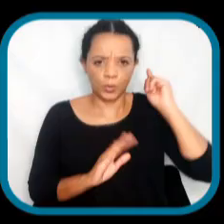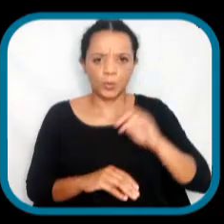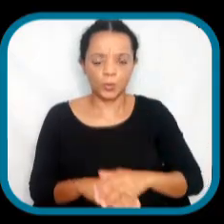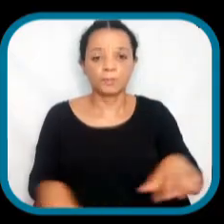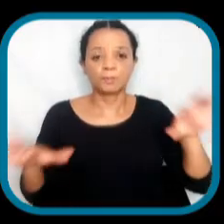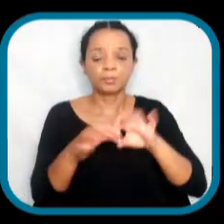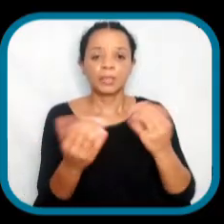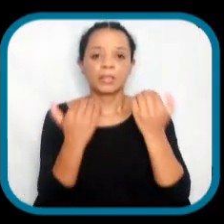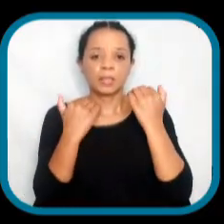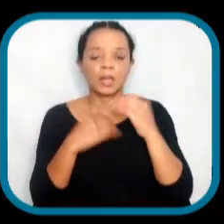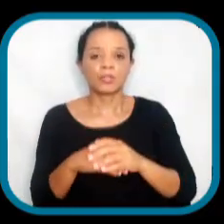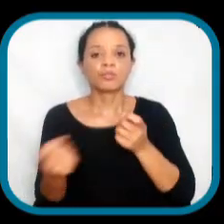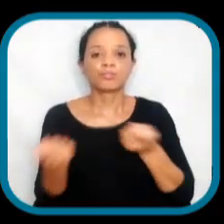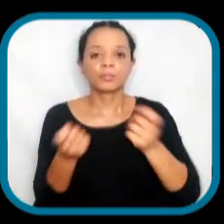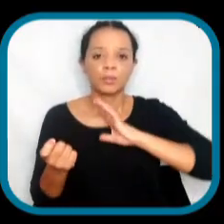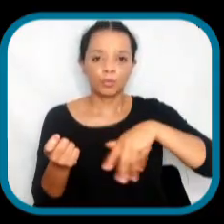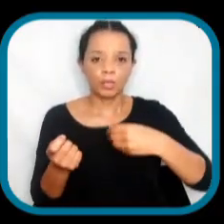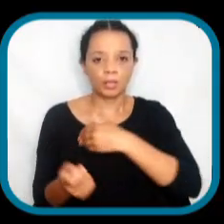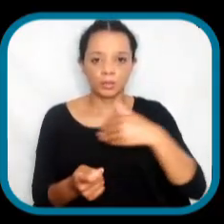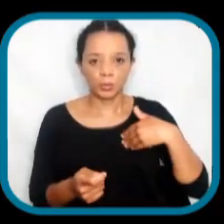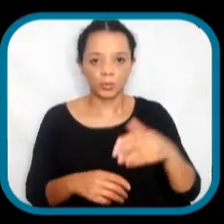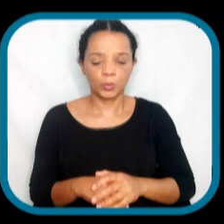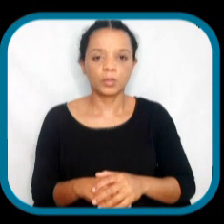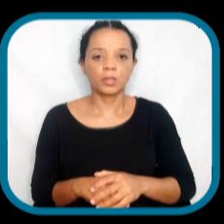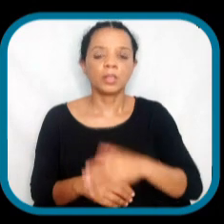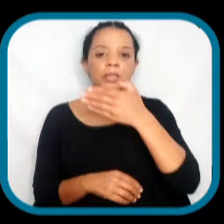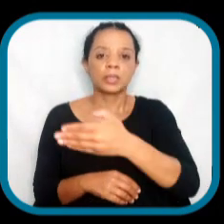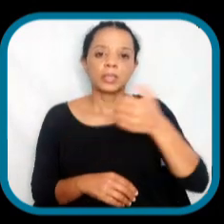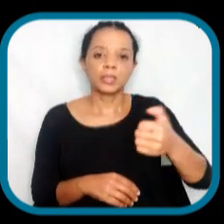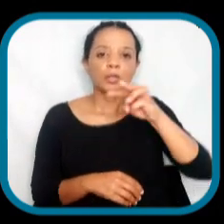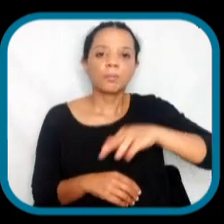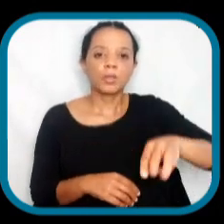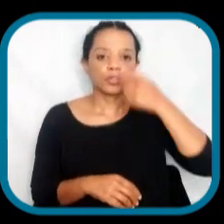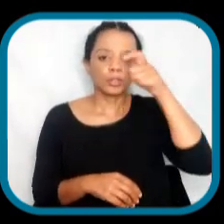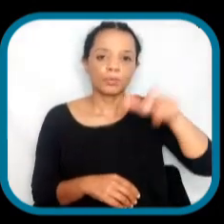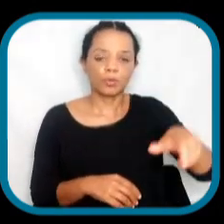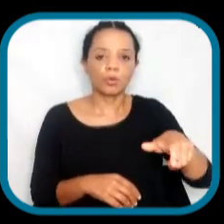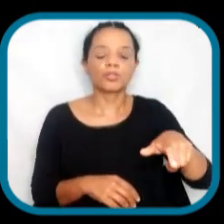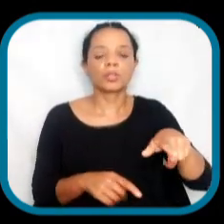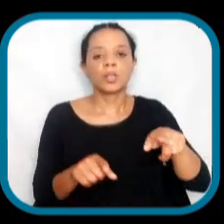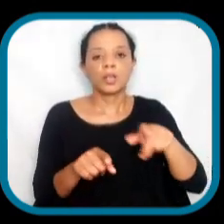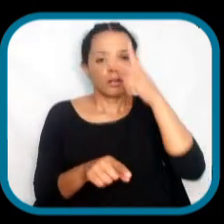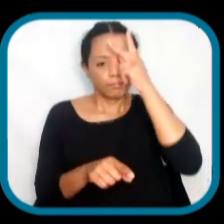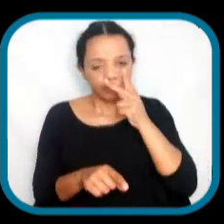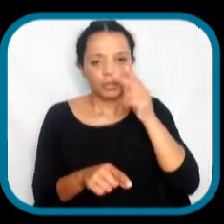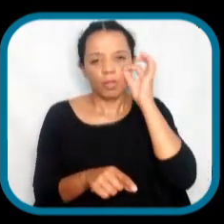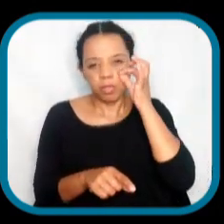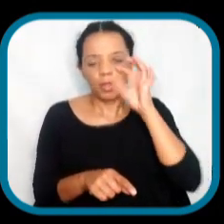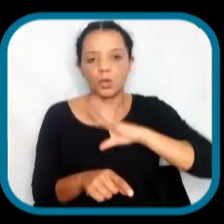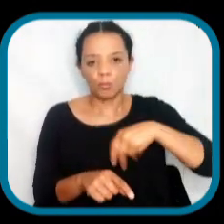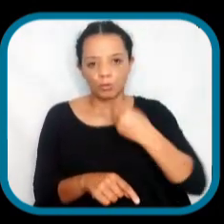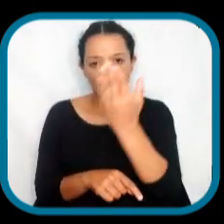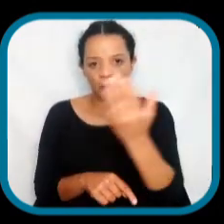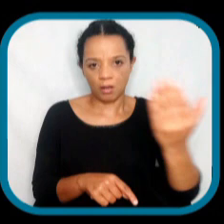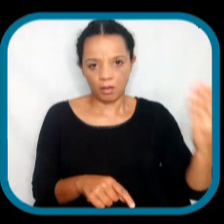único. De acordo com os dados da Organização Mundial de Saúde, existem 75 milhões de pessoas com deficiências visuais no